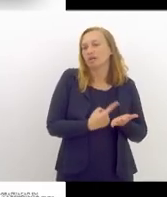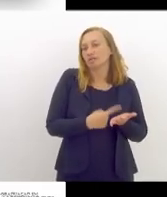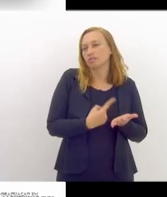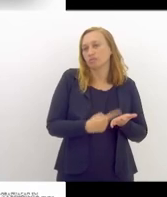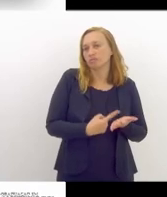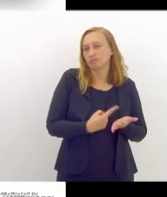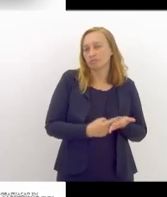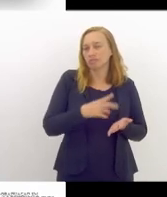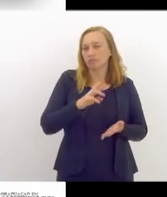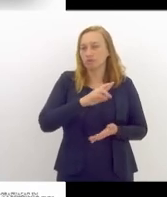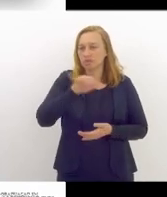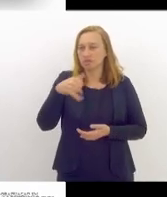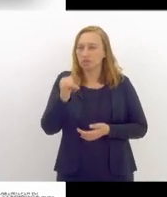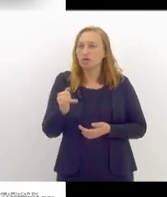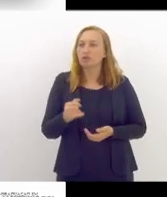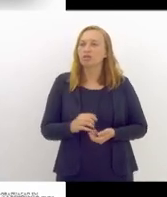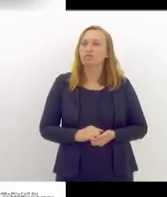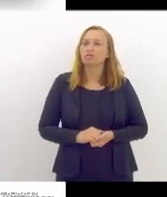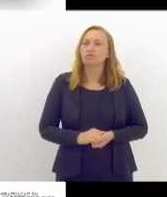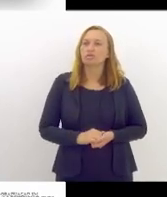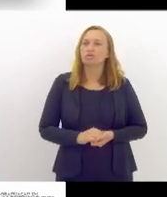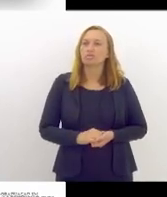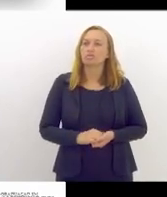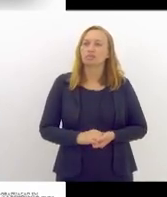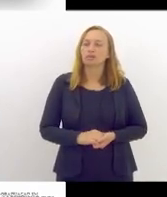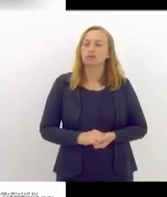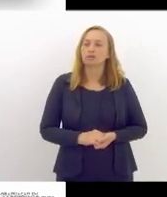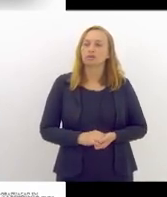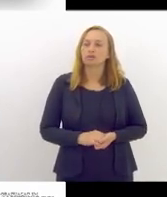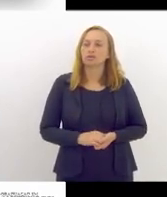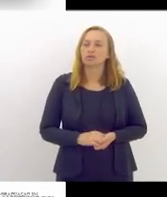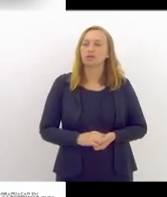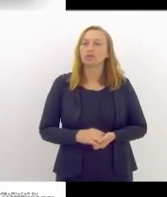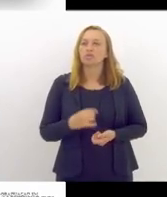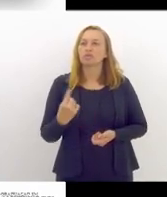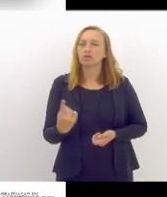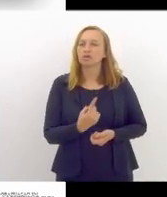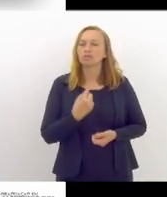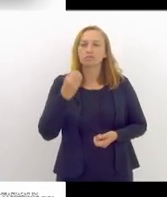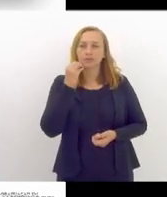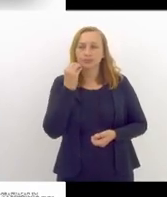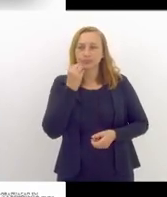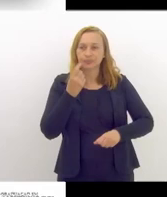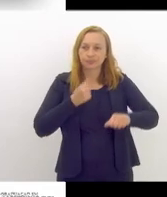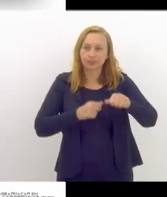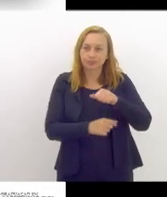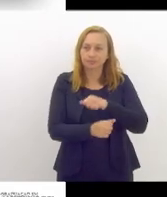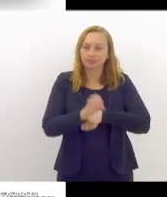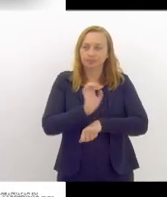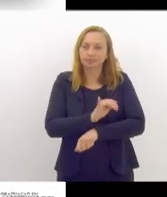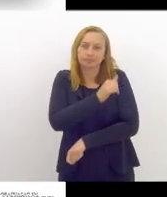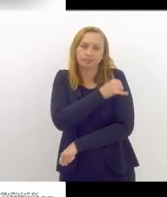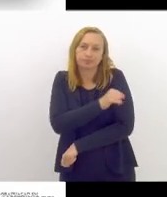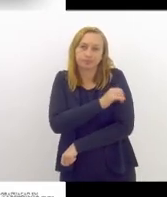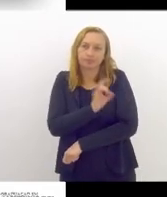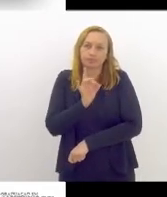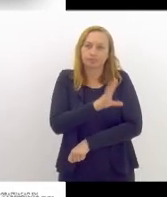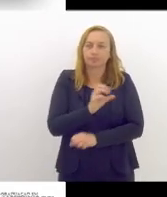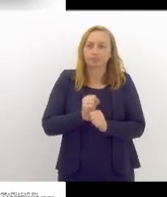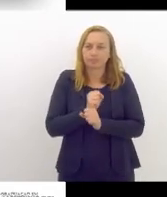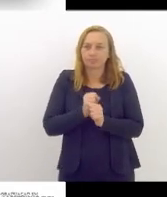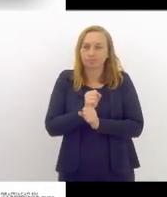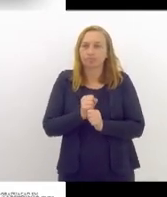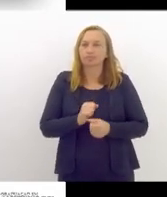seja a uma das nossas grandes oportunidades de investimento no estado do Rio de Janeiro nos últimos anos